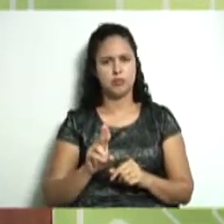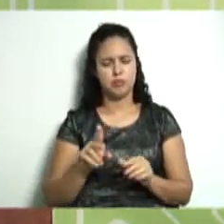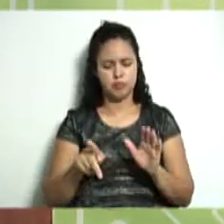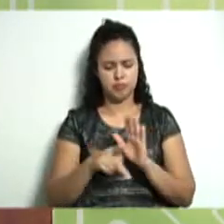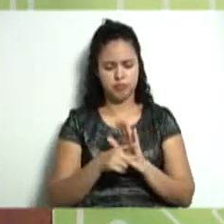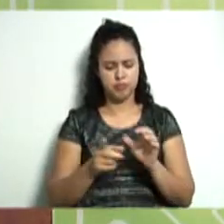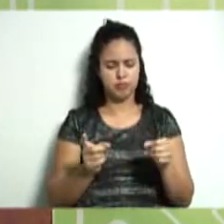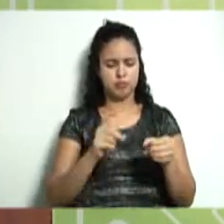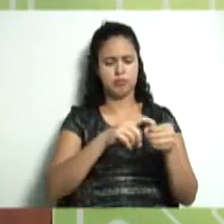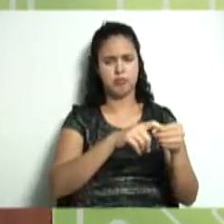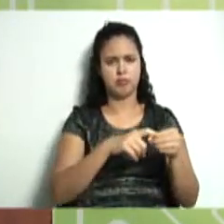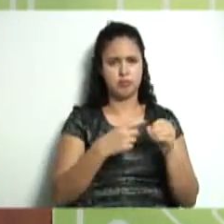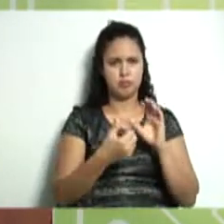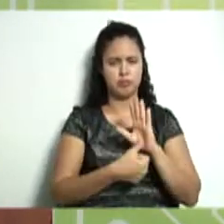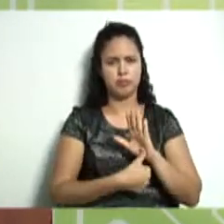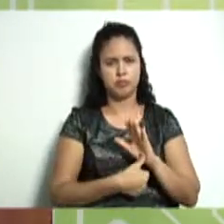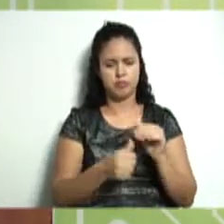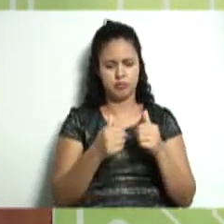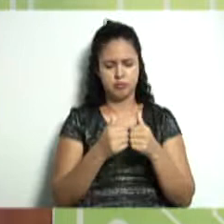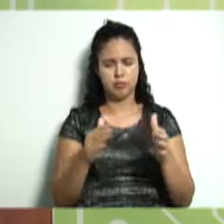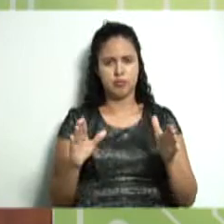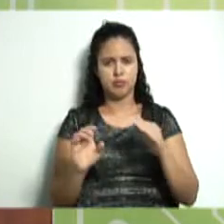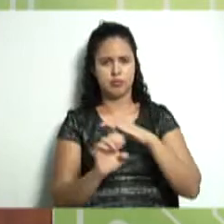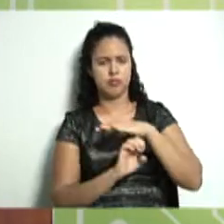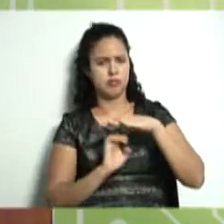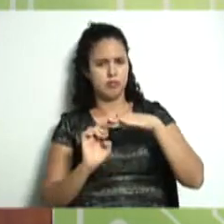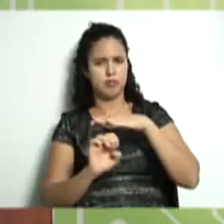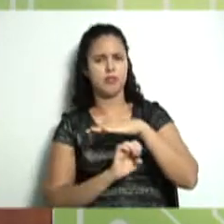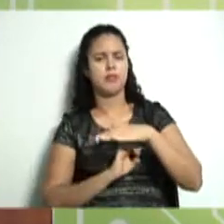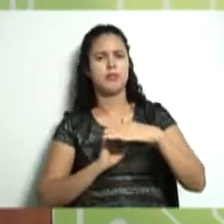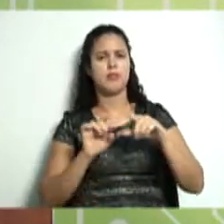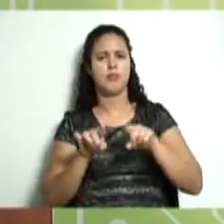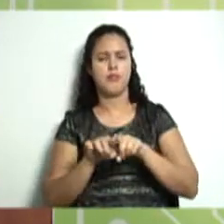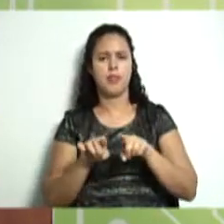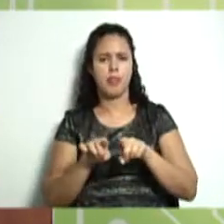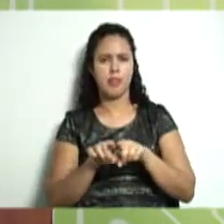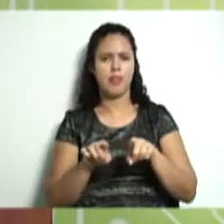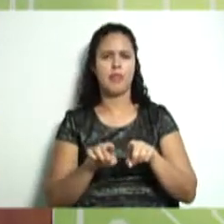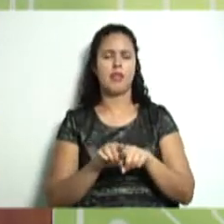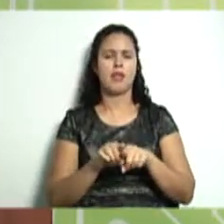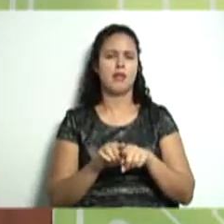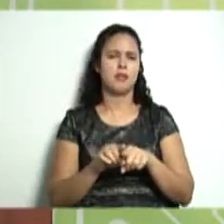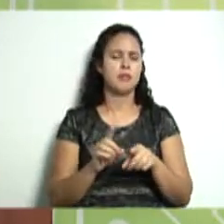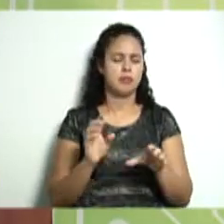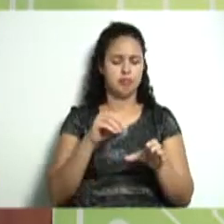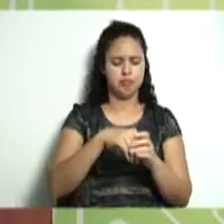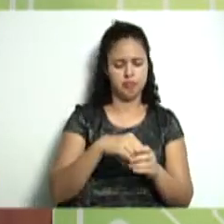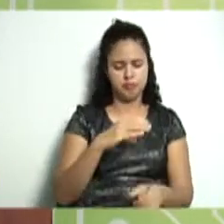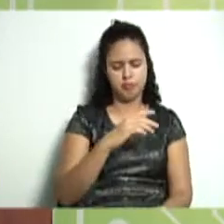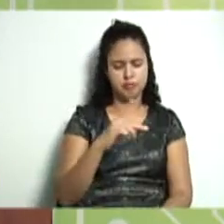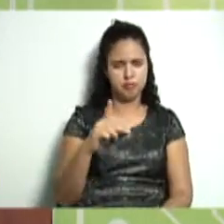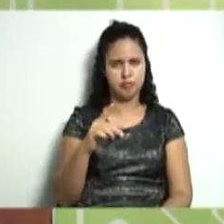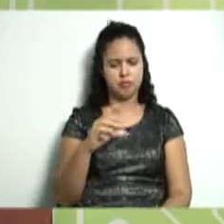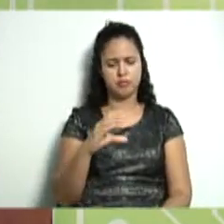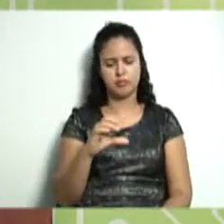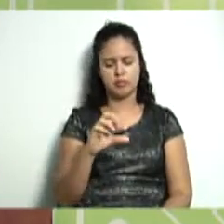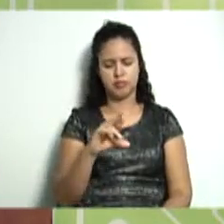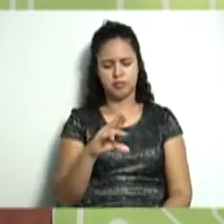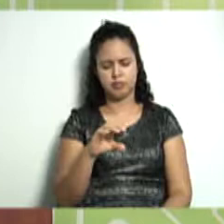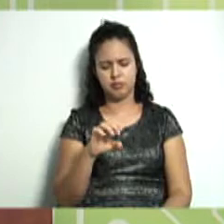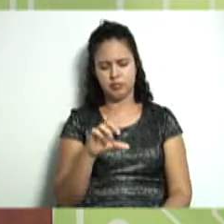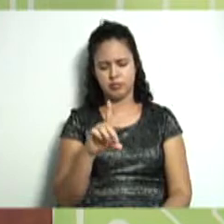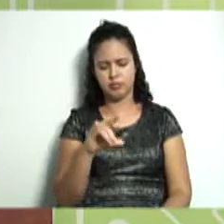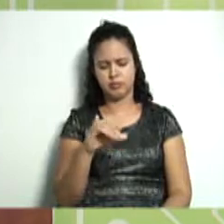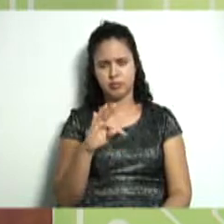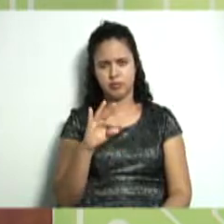que ele possa abrir as suas empresas, já que ele faz parte de uma cooperativa de crédito, e ele também vende,